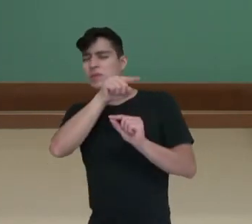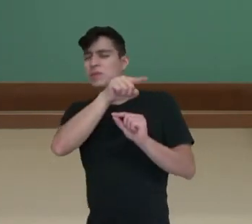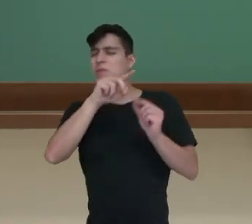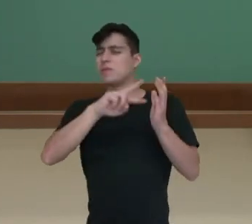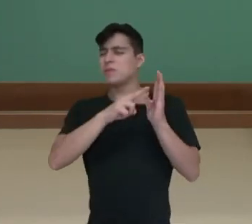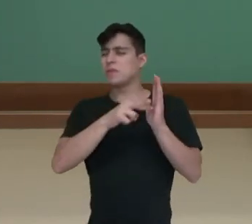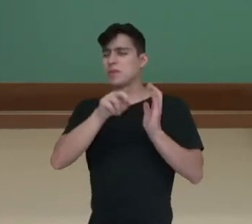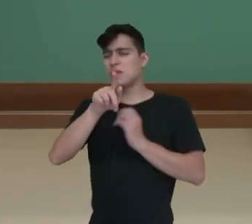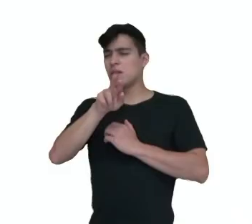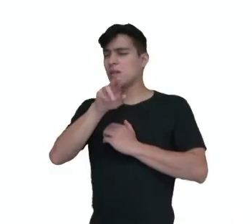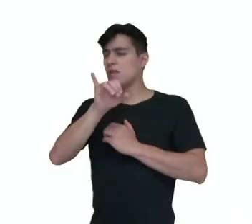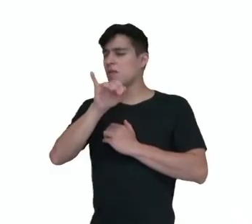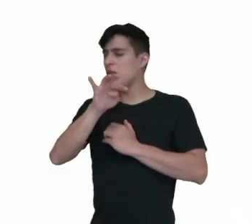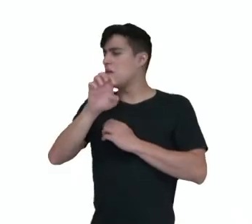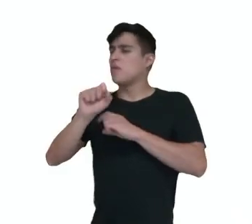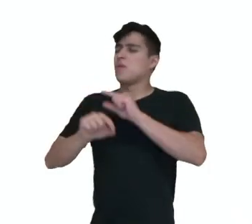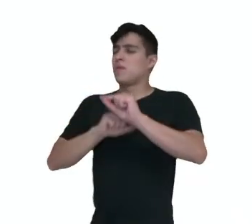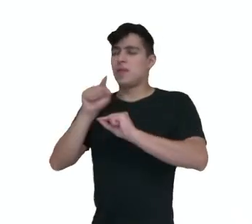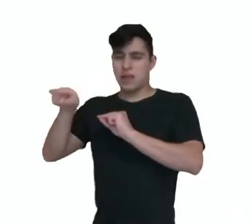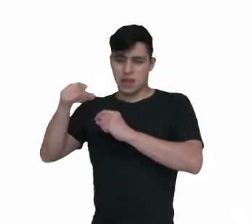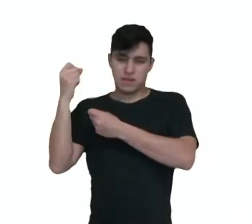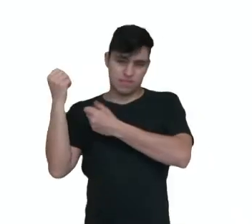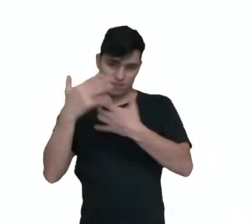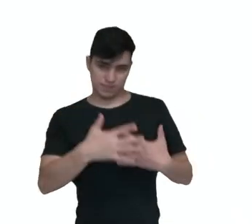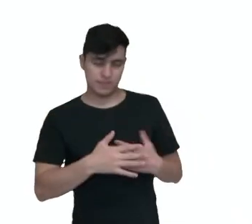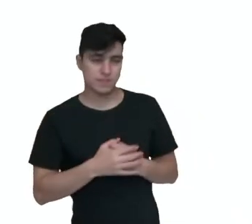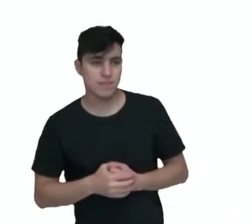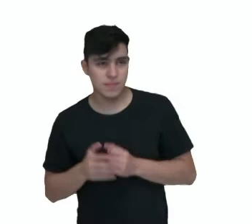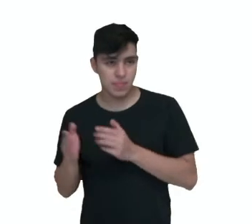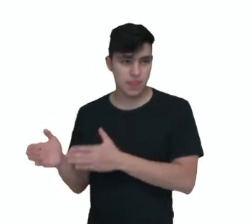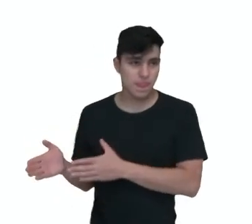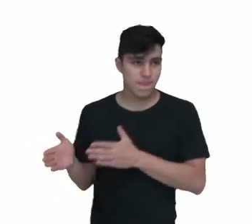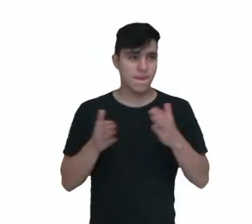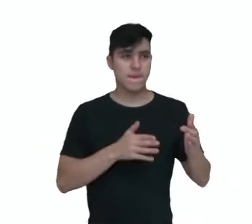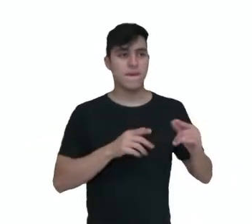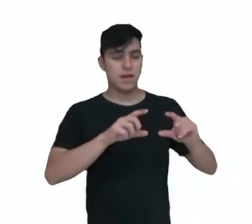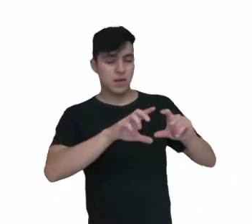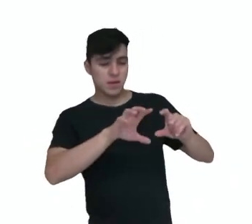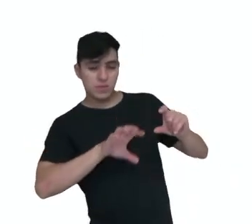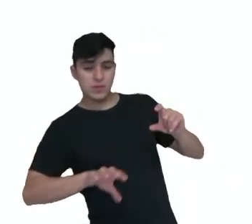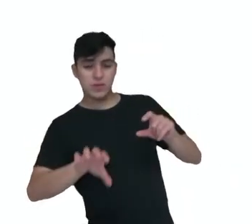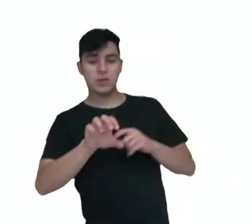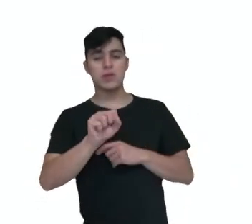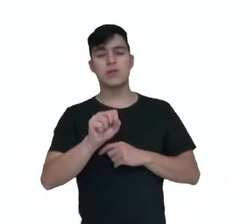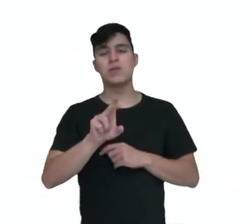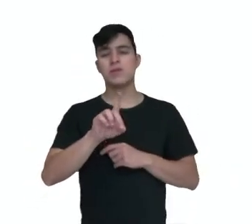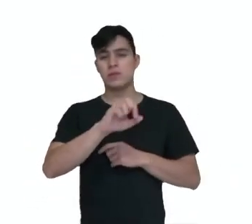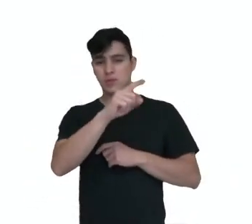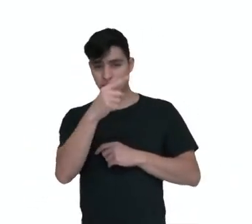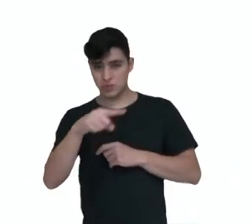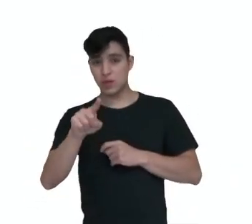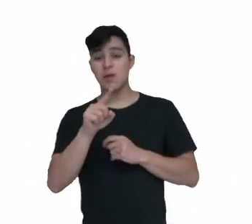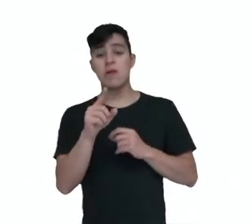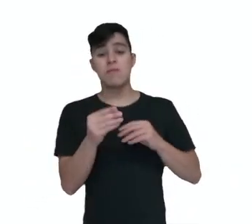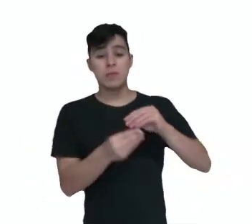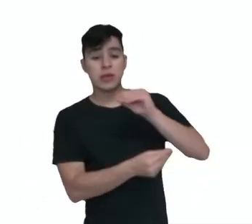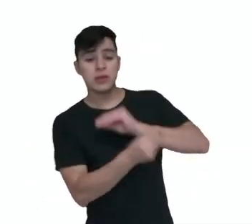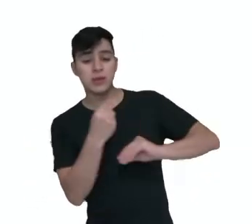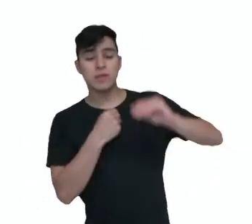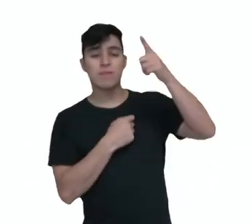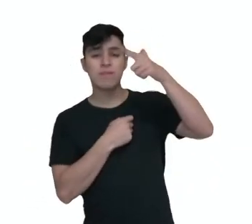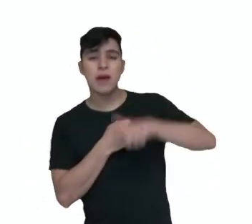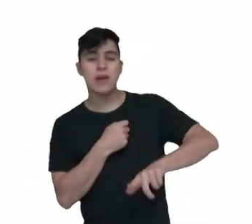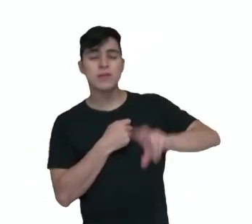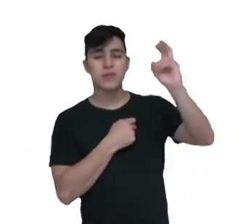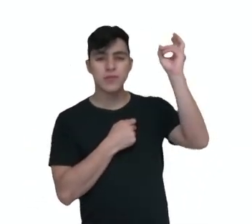da África, né? E aqui, pessoal, no antigo Sudão, né, os recém-chegados se juntaram a outras culturas para